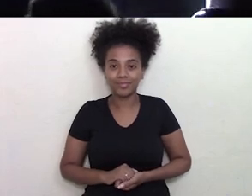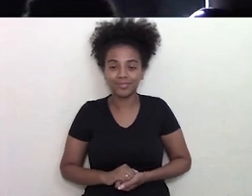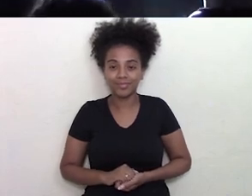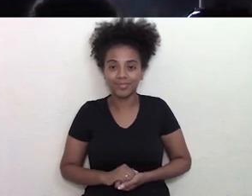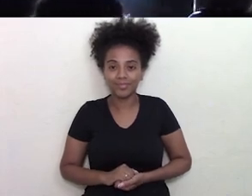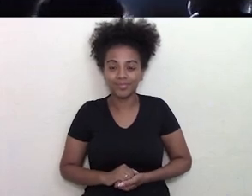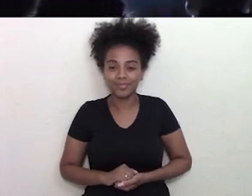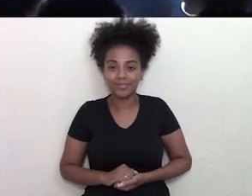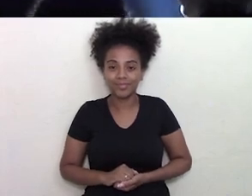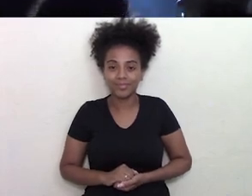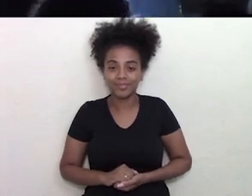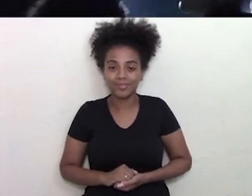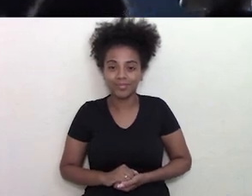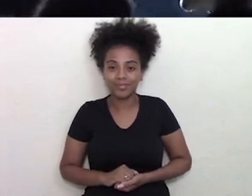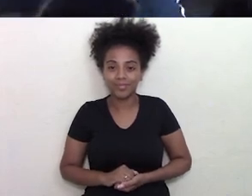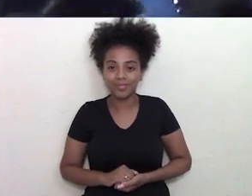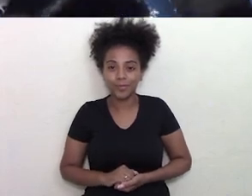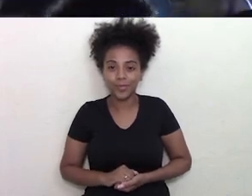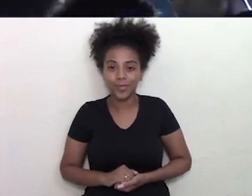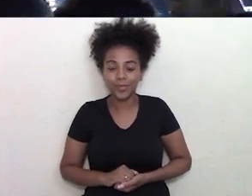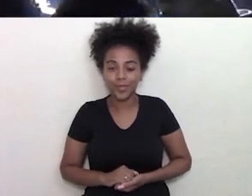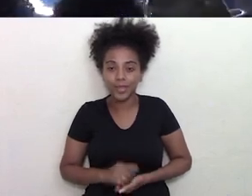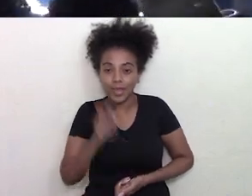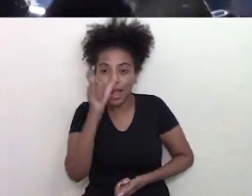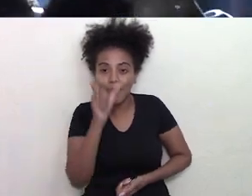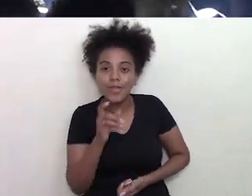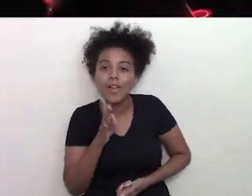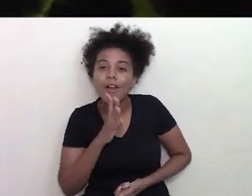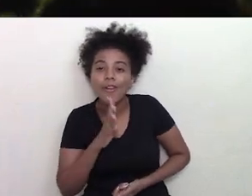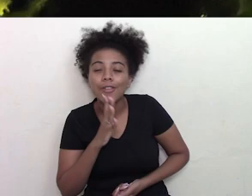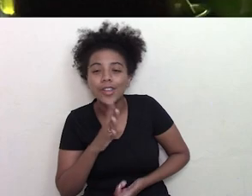Só quem é ser seduzido sabe.